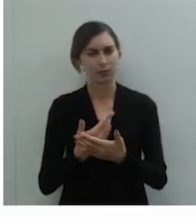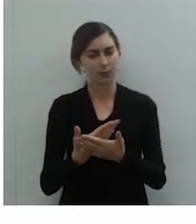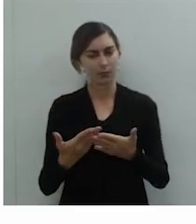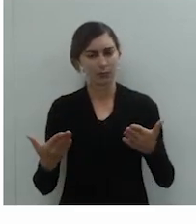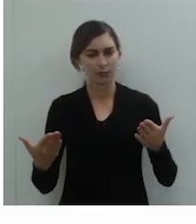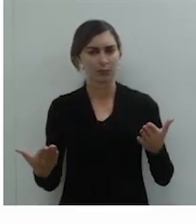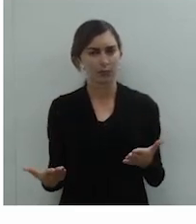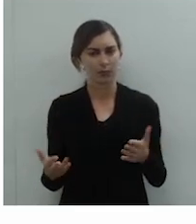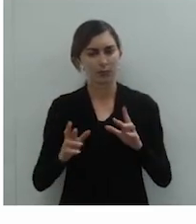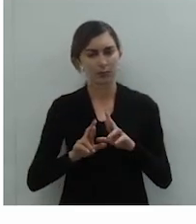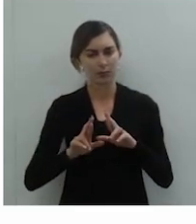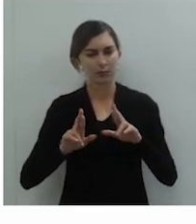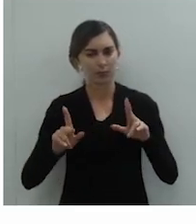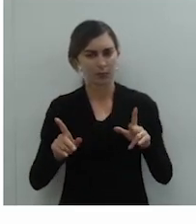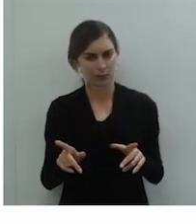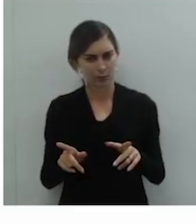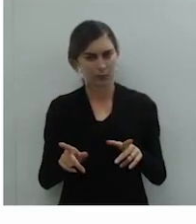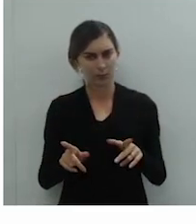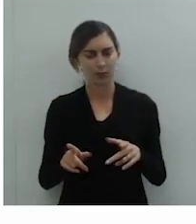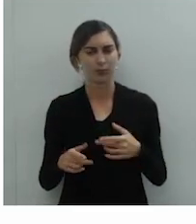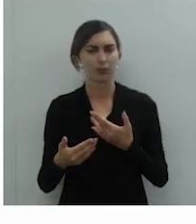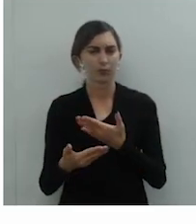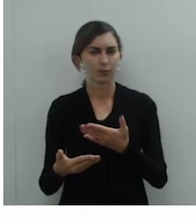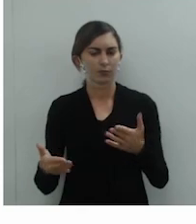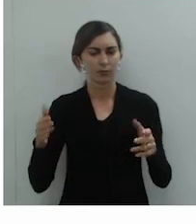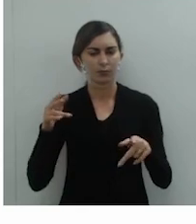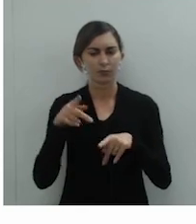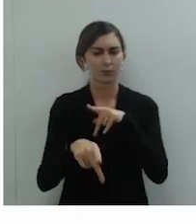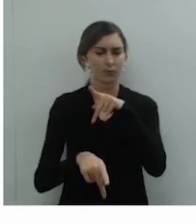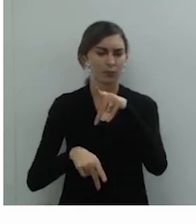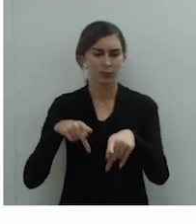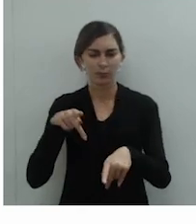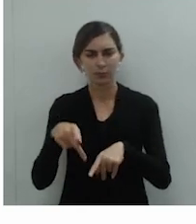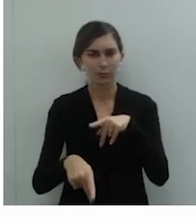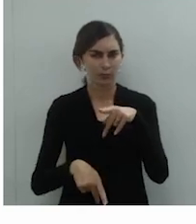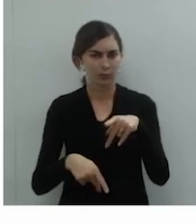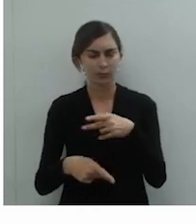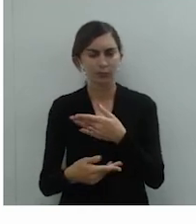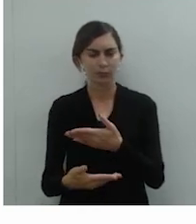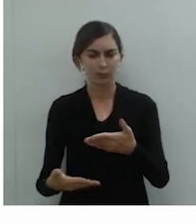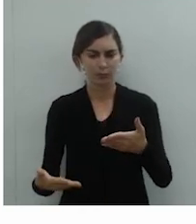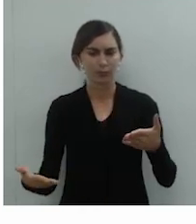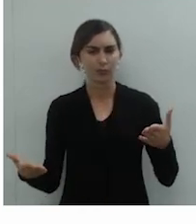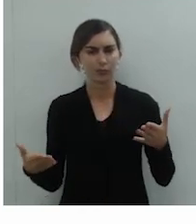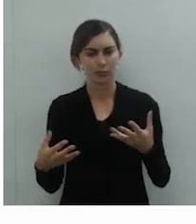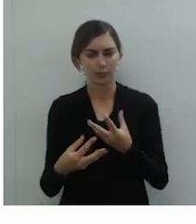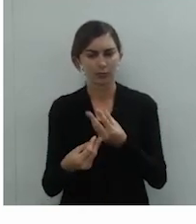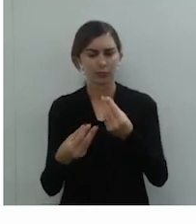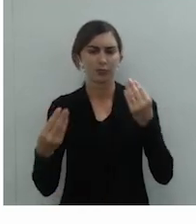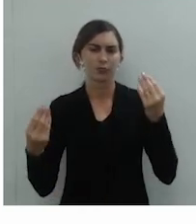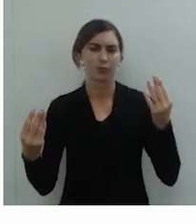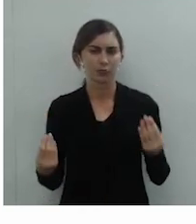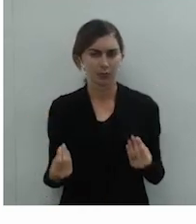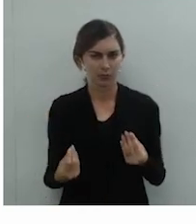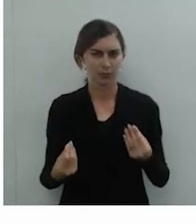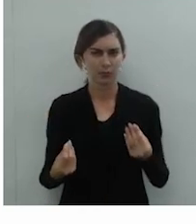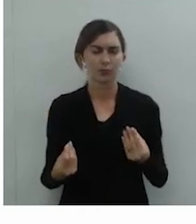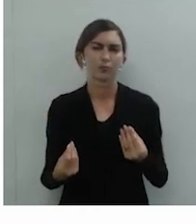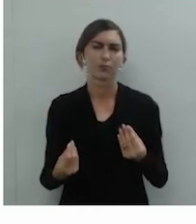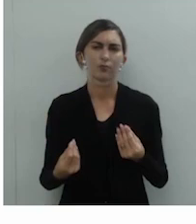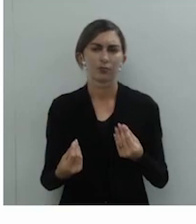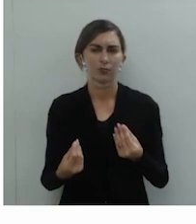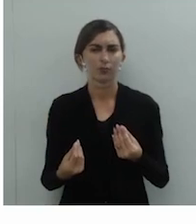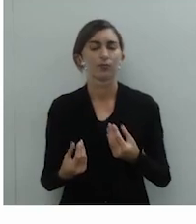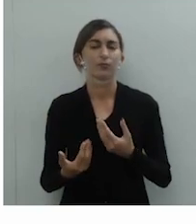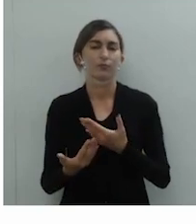de forma diferente. Os povos indígenas, que eram muitos,